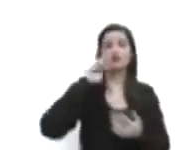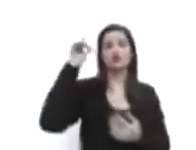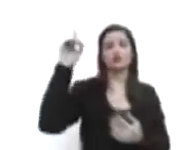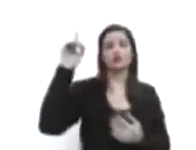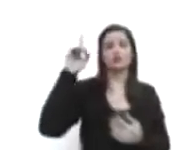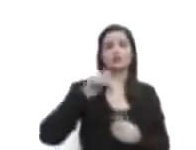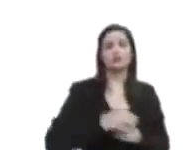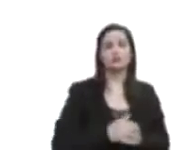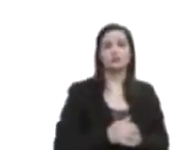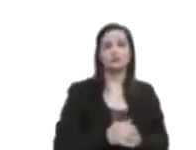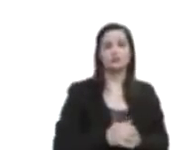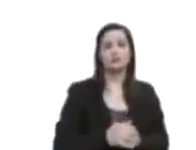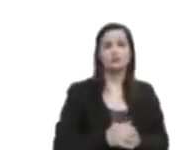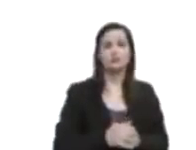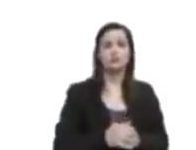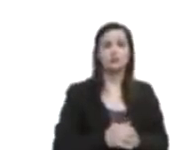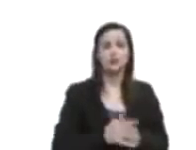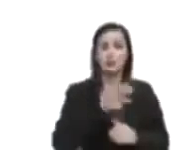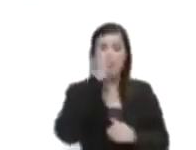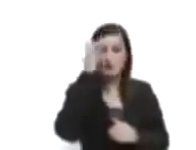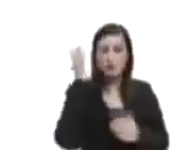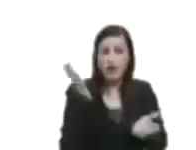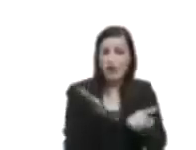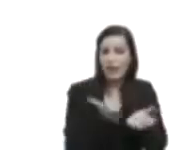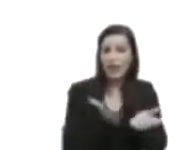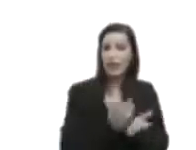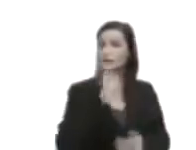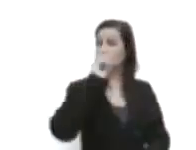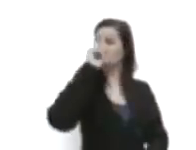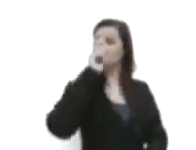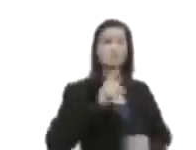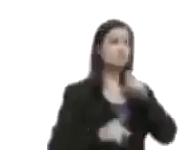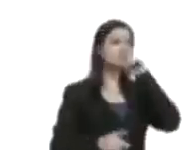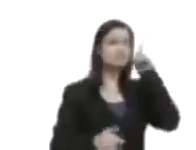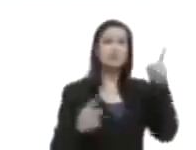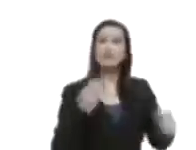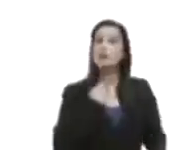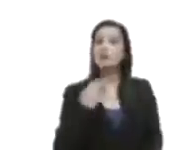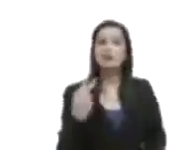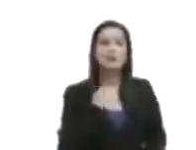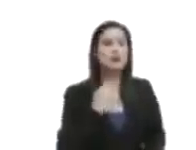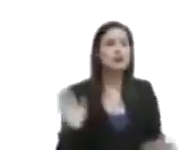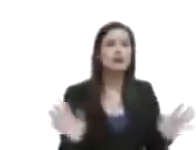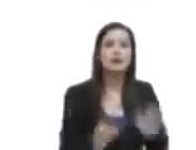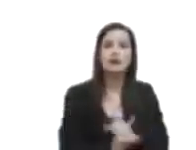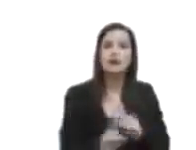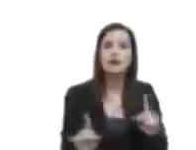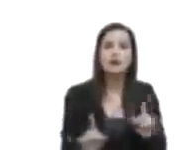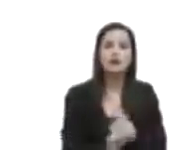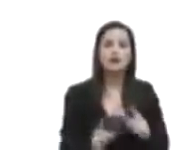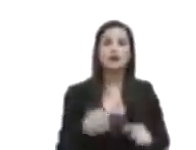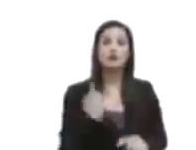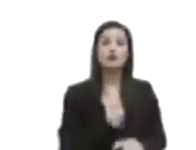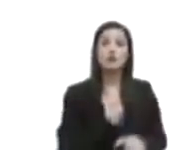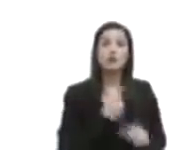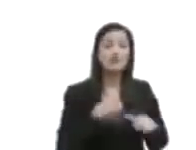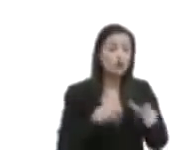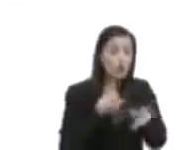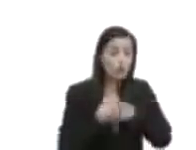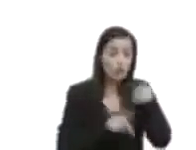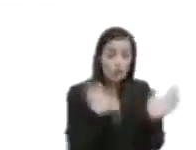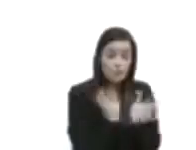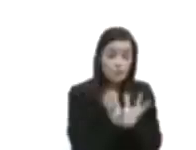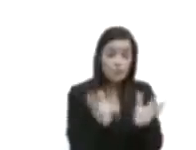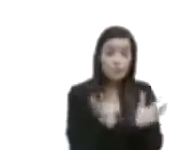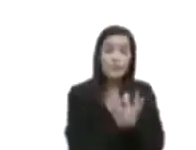arrogante, crente prepotente. Nós não podemos, meus irmãos, nós deveremos ser o povo mais humilde da face